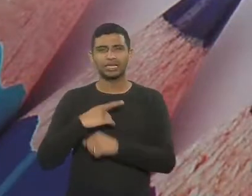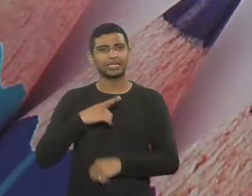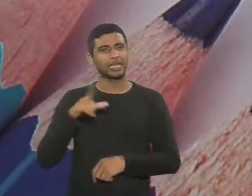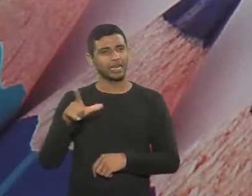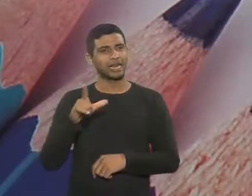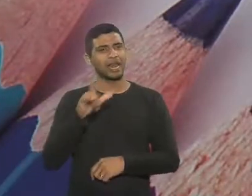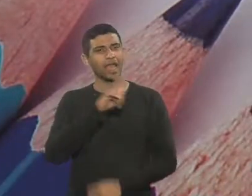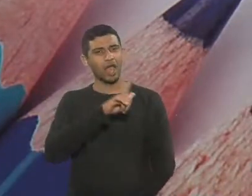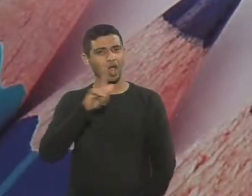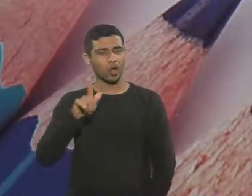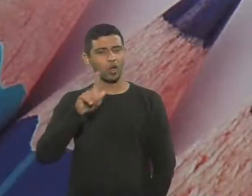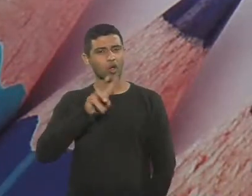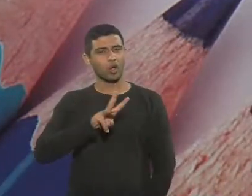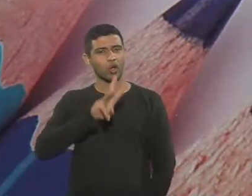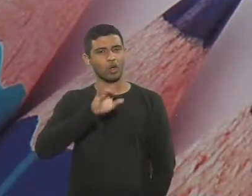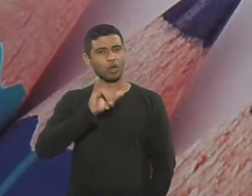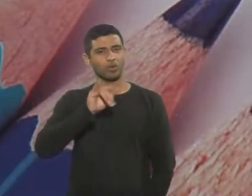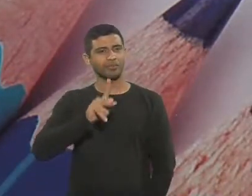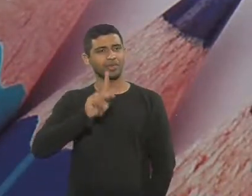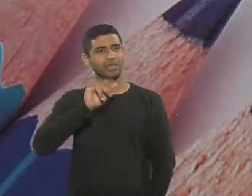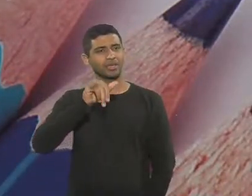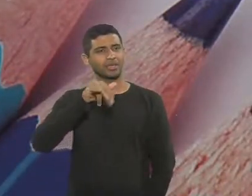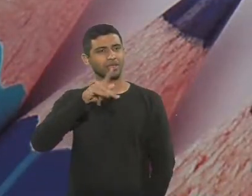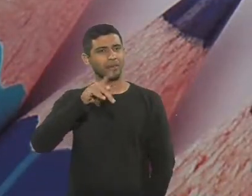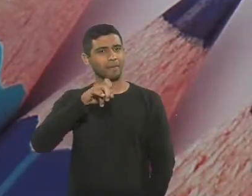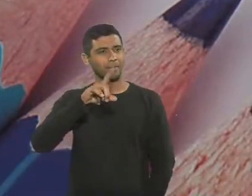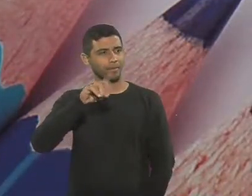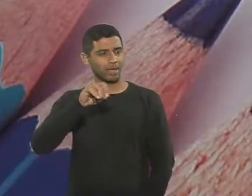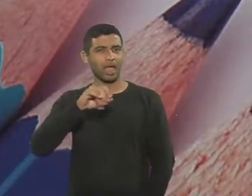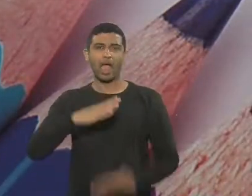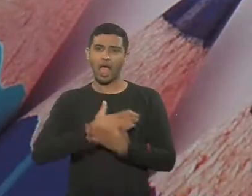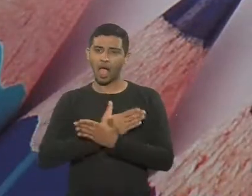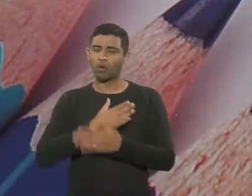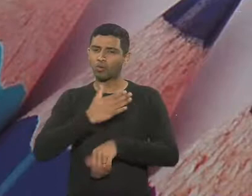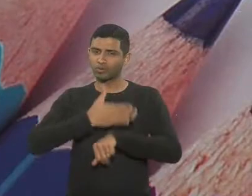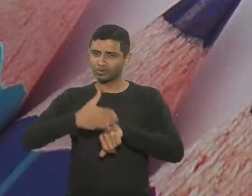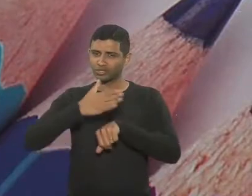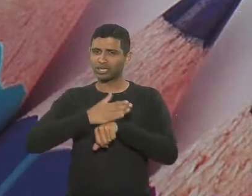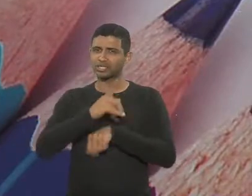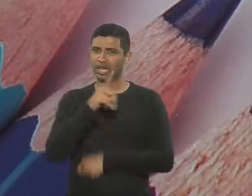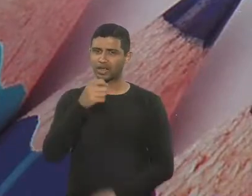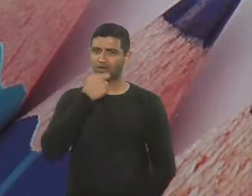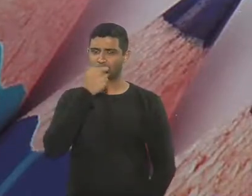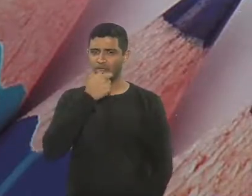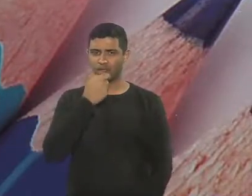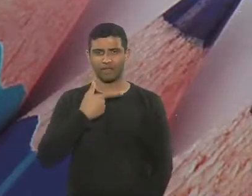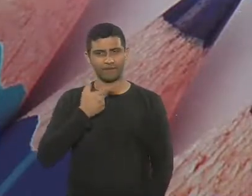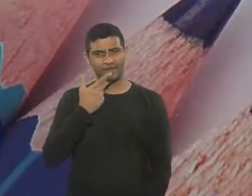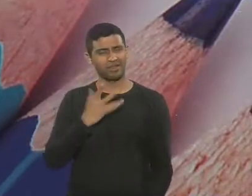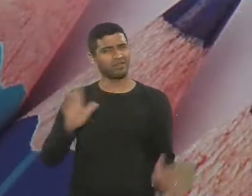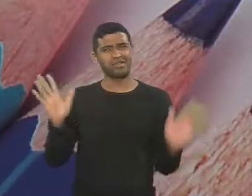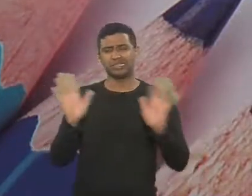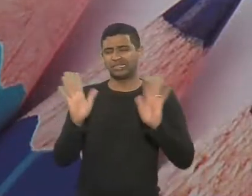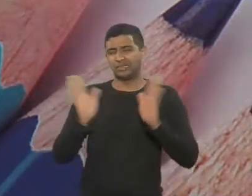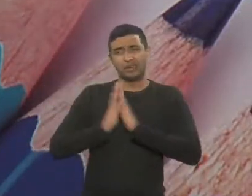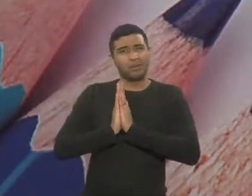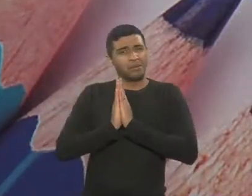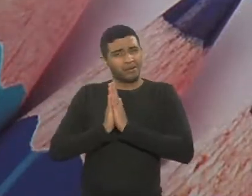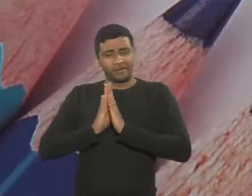está escrito, gente. Eu já ouvi estagiário de jornalismo falar isso. Na Wikipédia, não. Pelo amor de